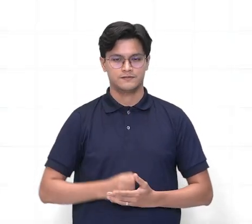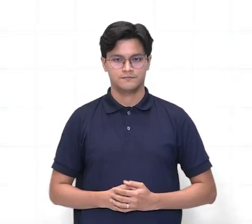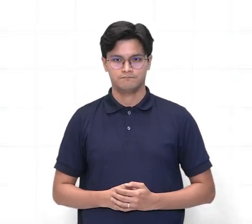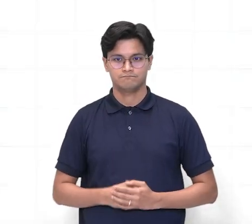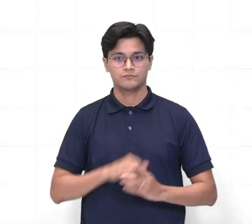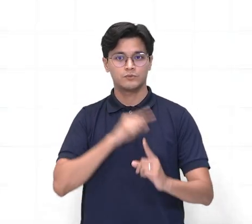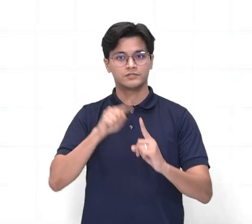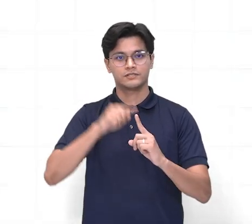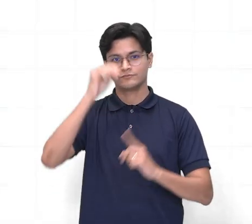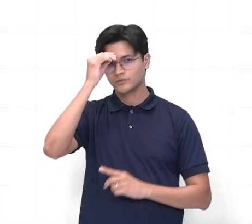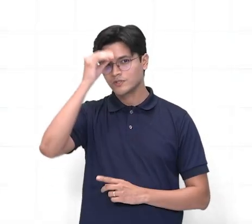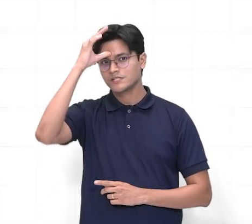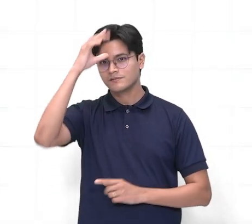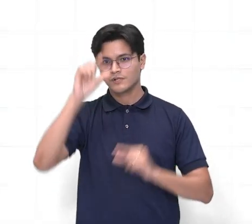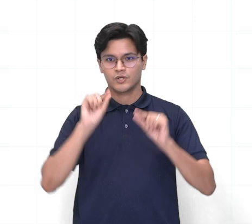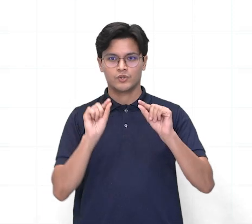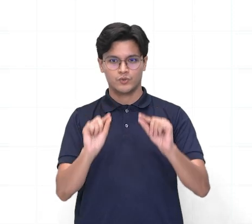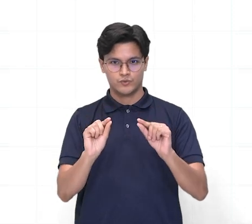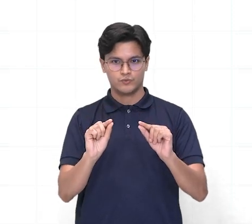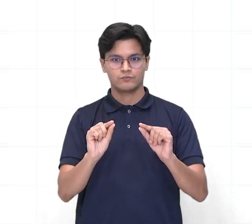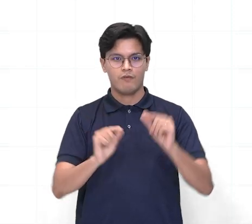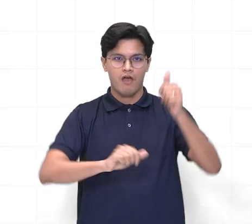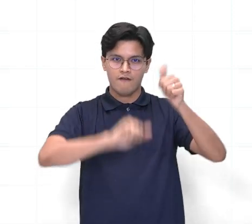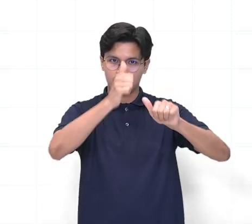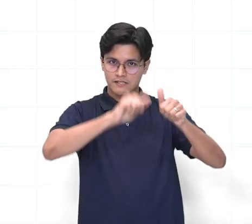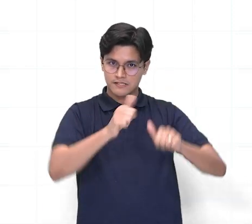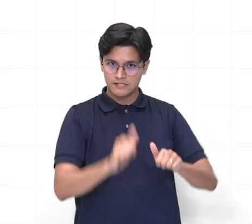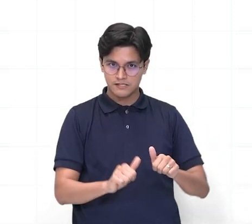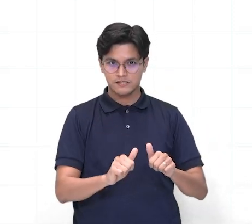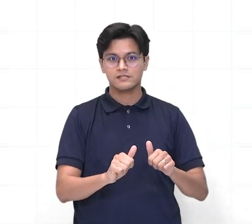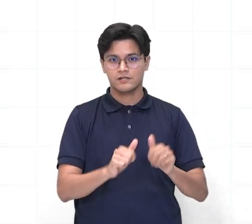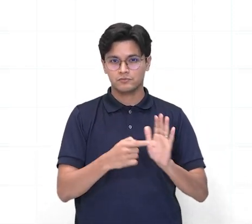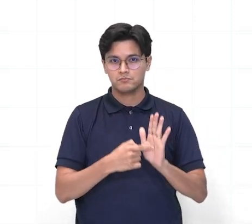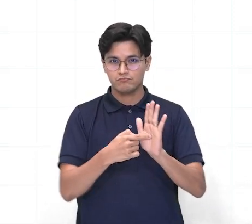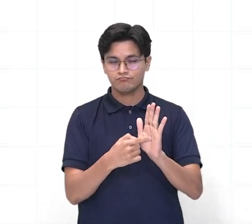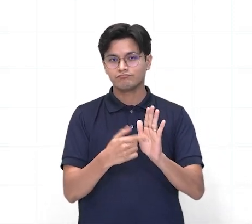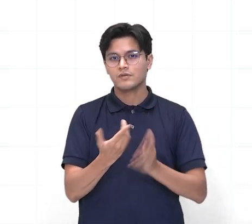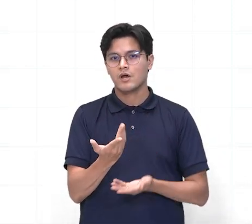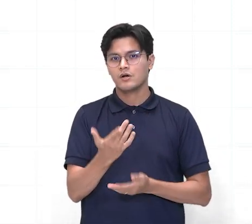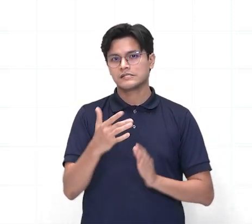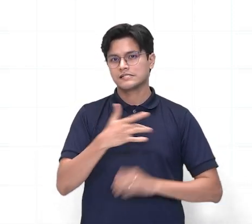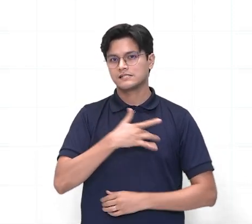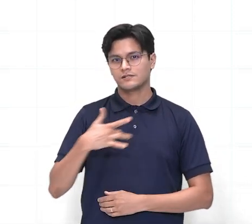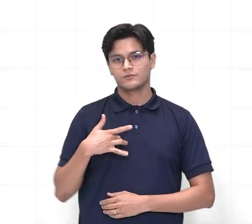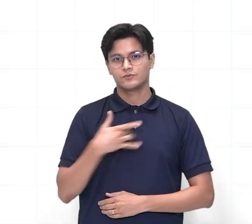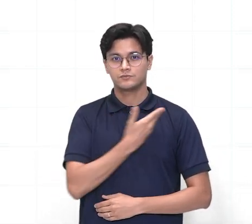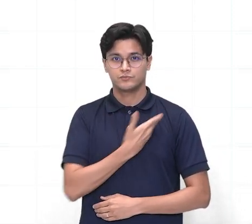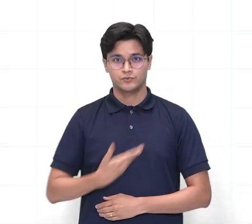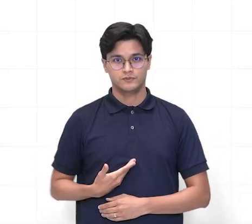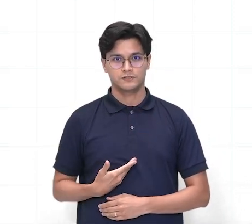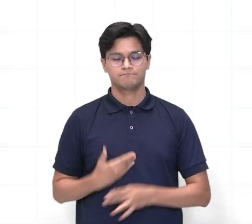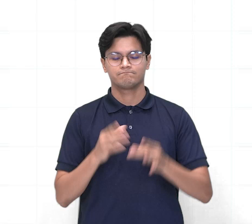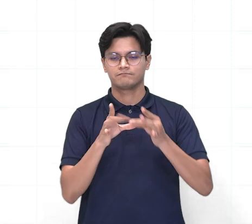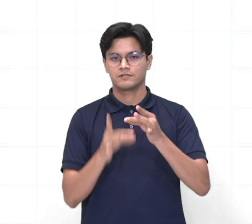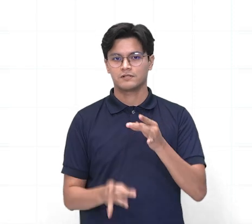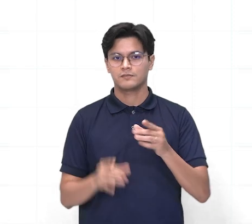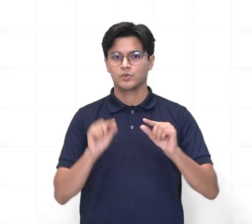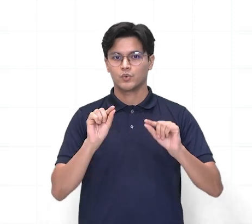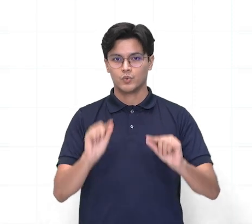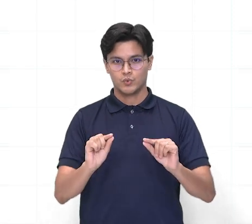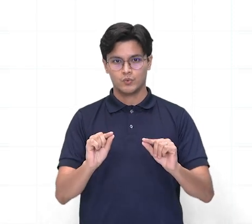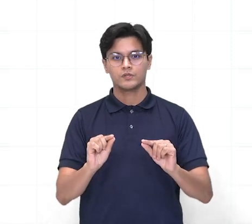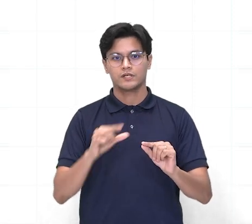de conhecimento, programas e indicadores de saúde pública, detalhamento, diferenciação